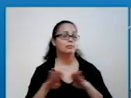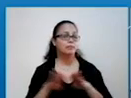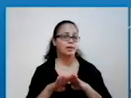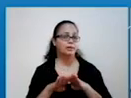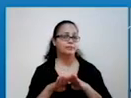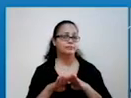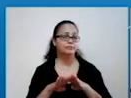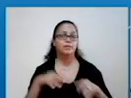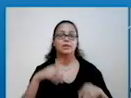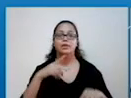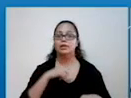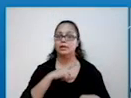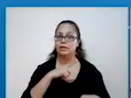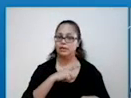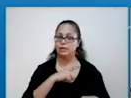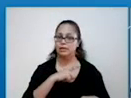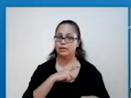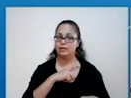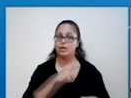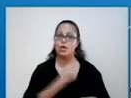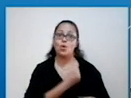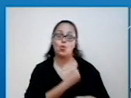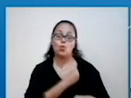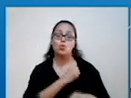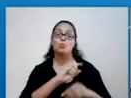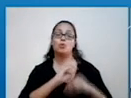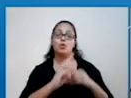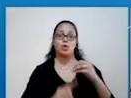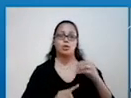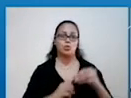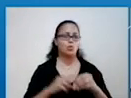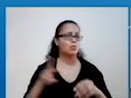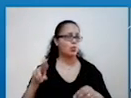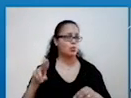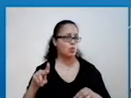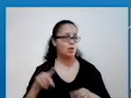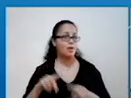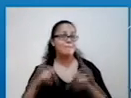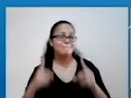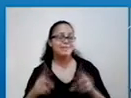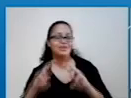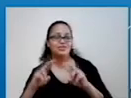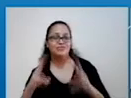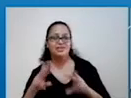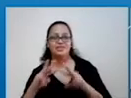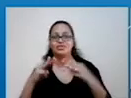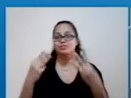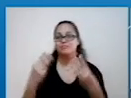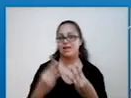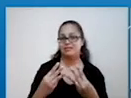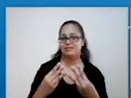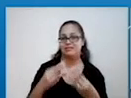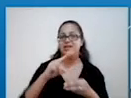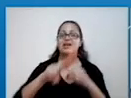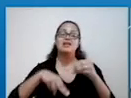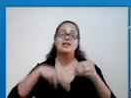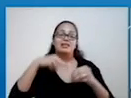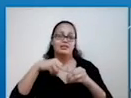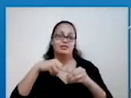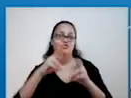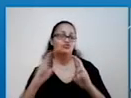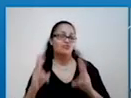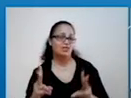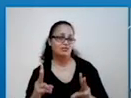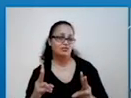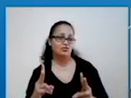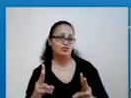é que eles têm o mesmo número atômico, mas eles têm diferentes números de massa e diferentes números de nêutrons. Então,